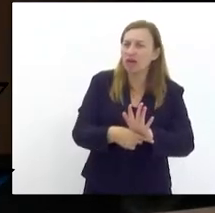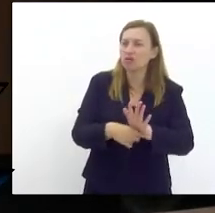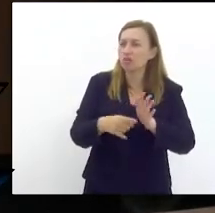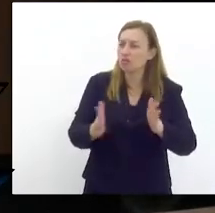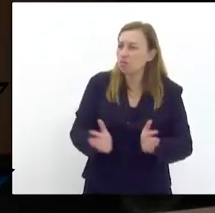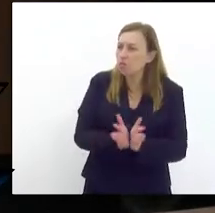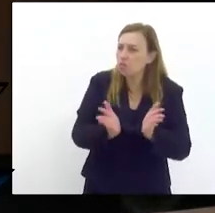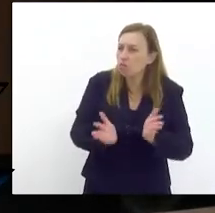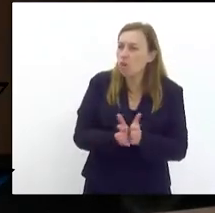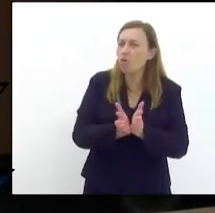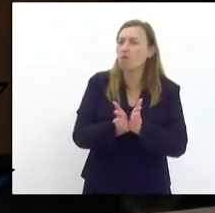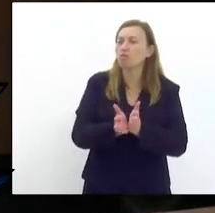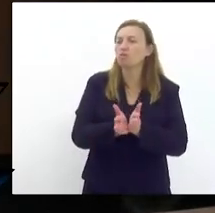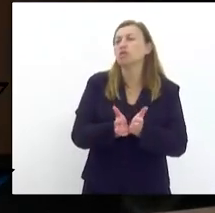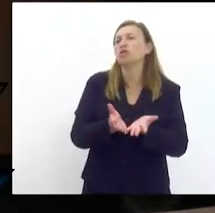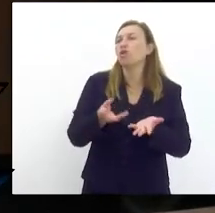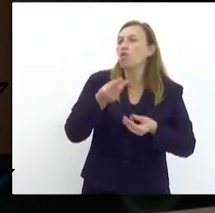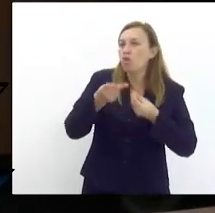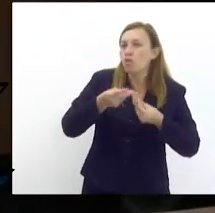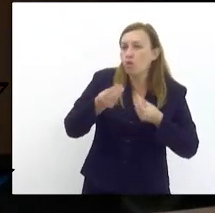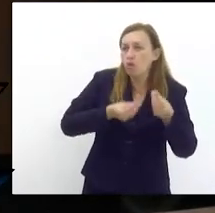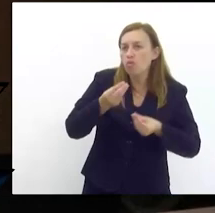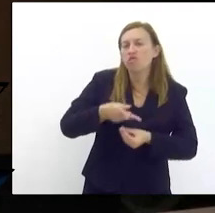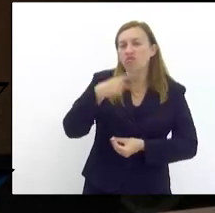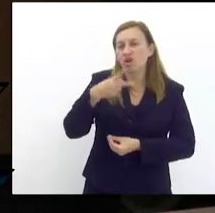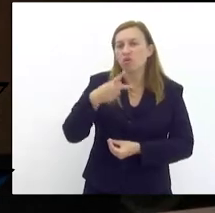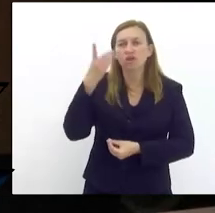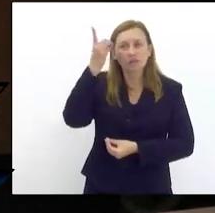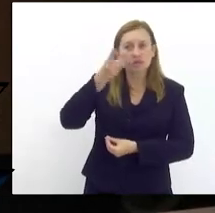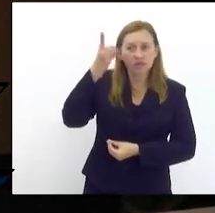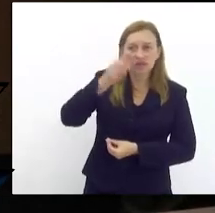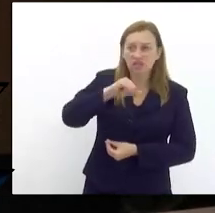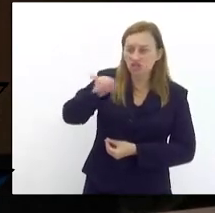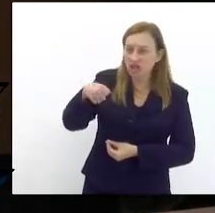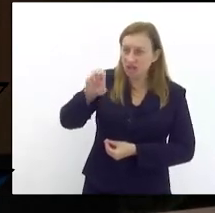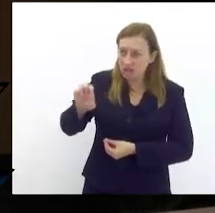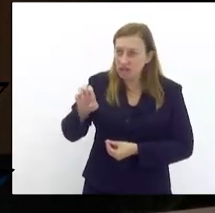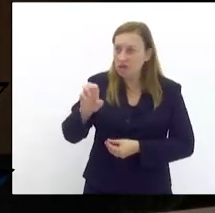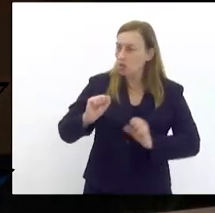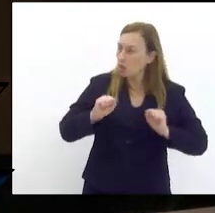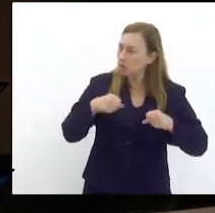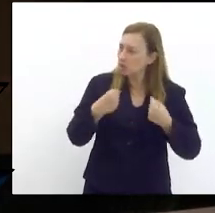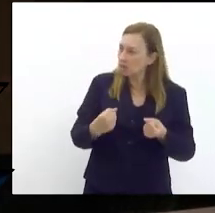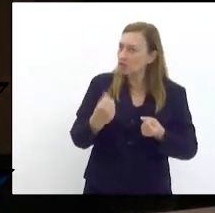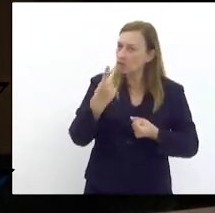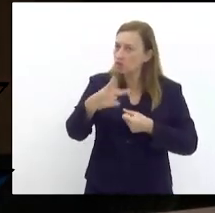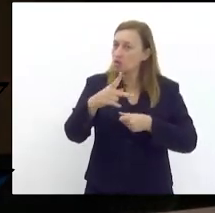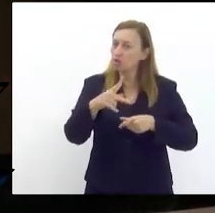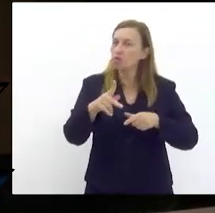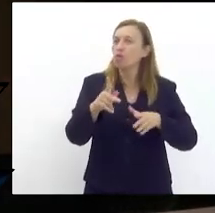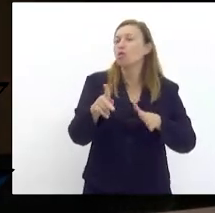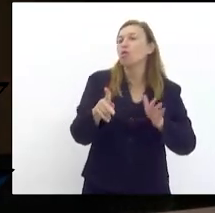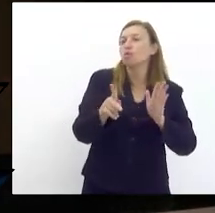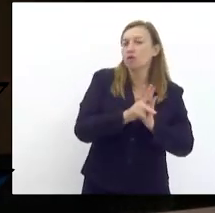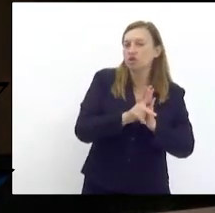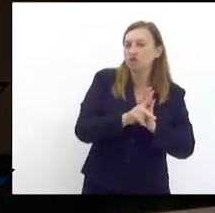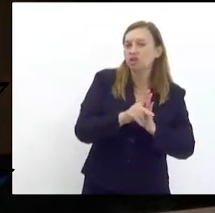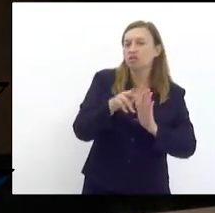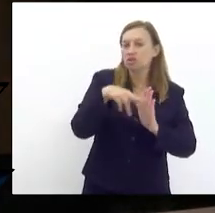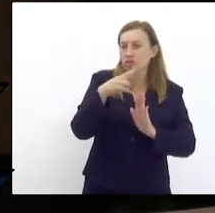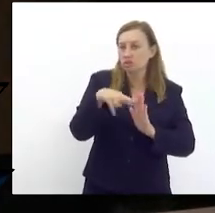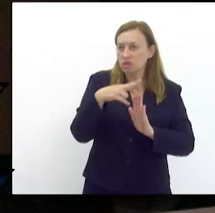né Como disse o deputado Jari quando defendeu o seu projeto de resolução